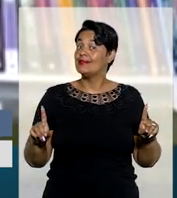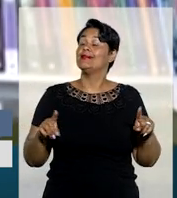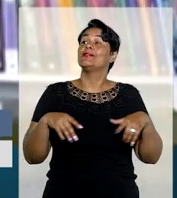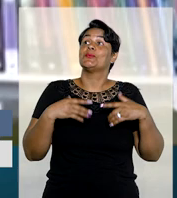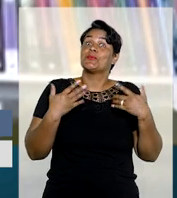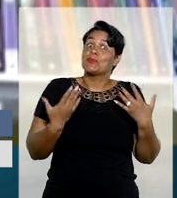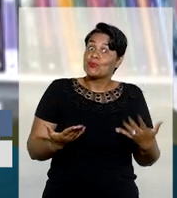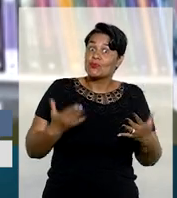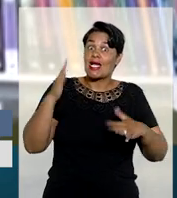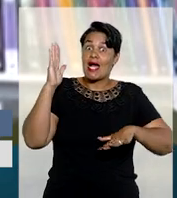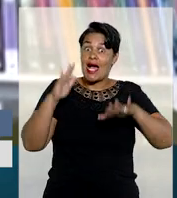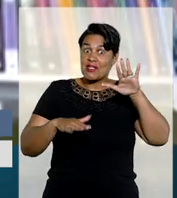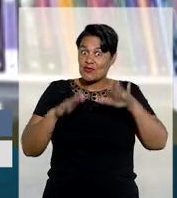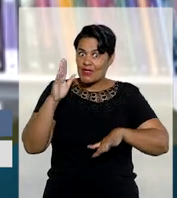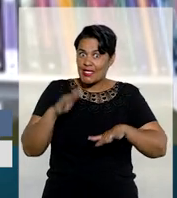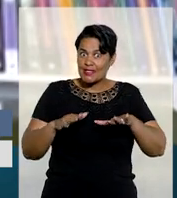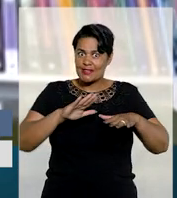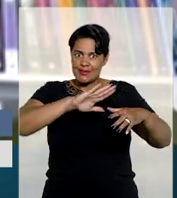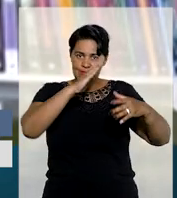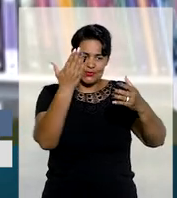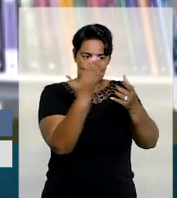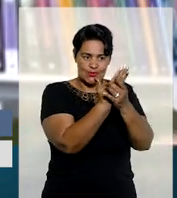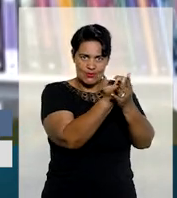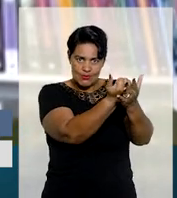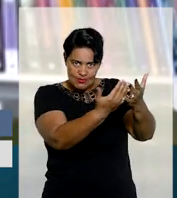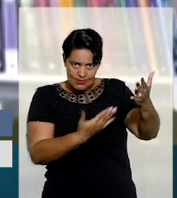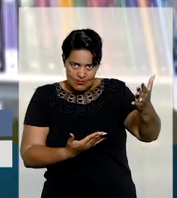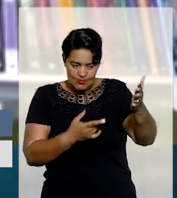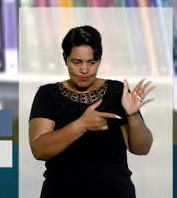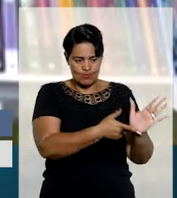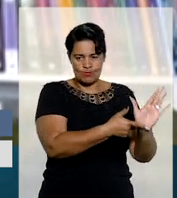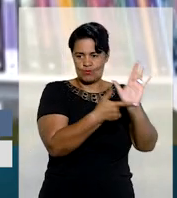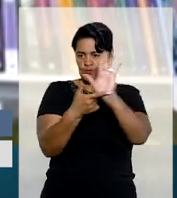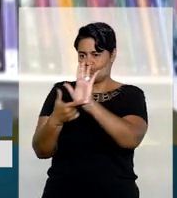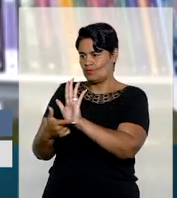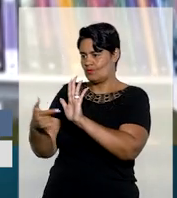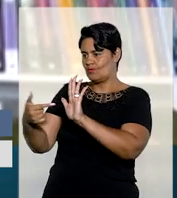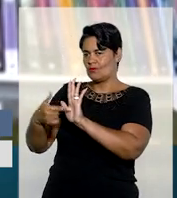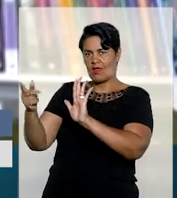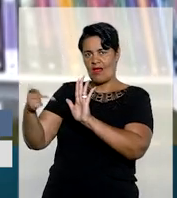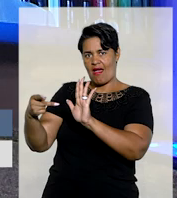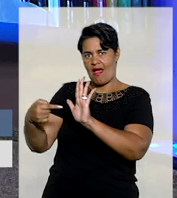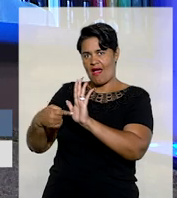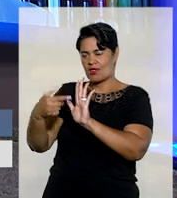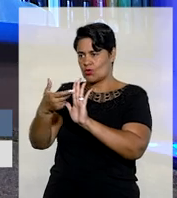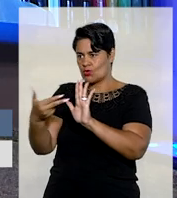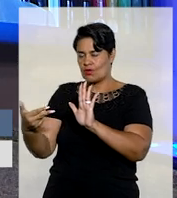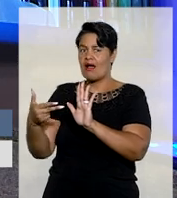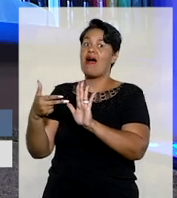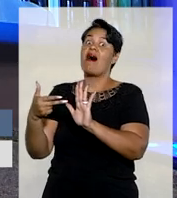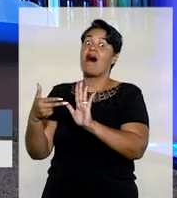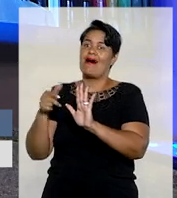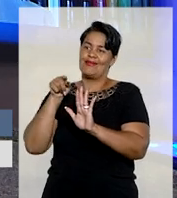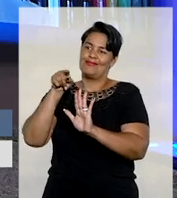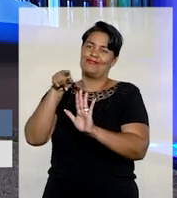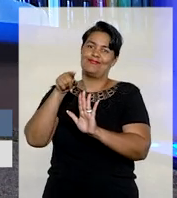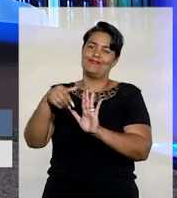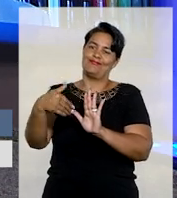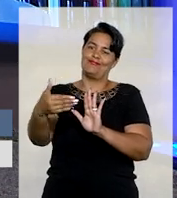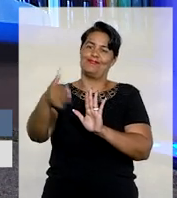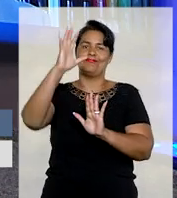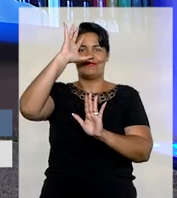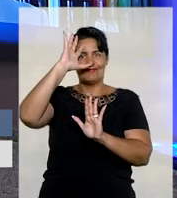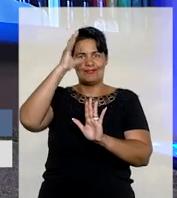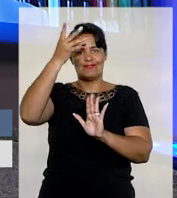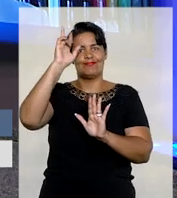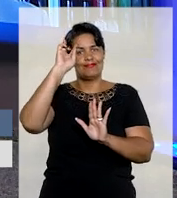pode acontecer é que da correção do vício apontado nos embargos de declaração decorre a modificação da